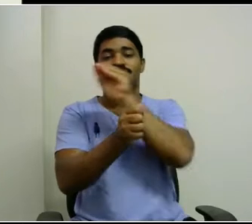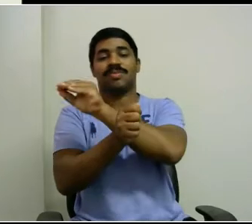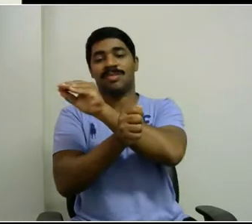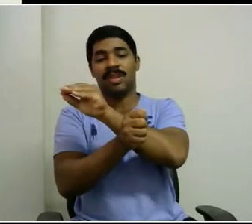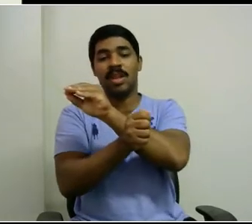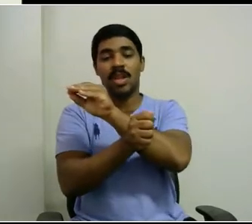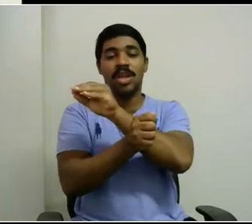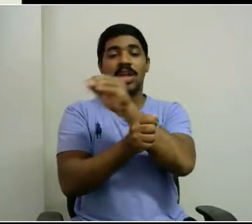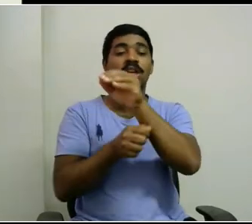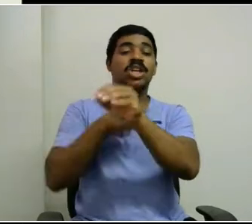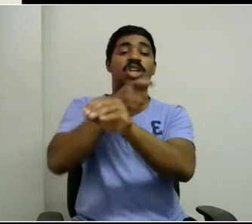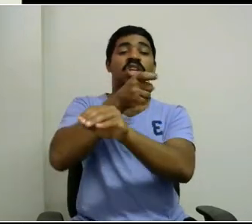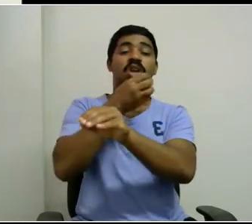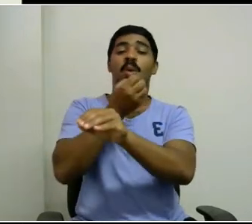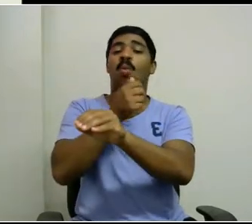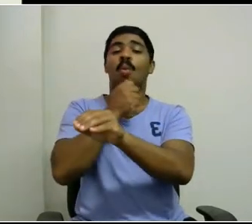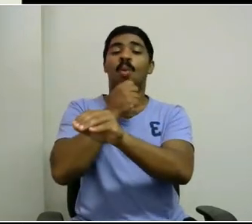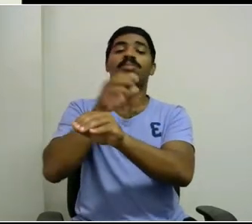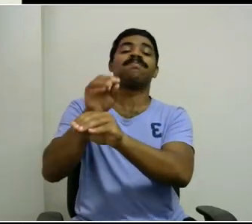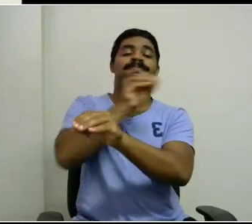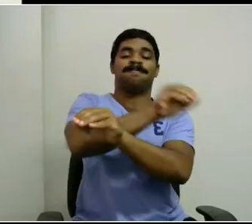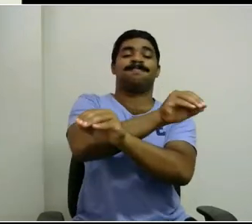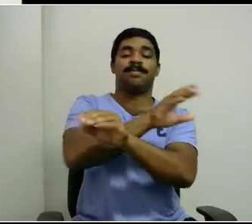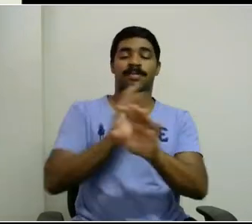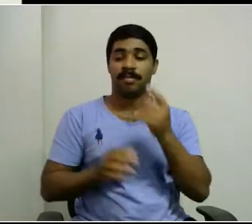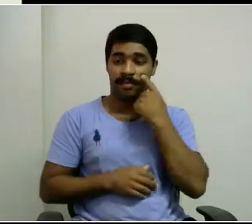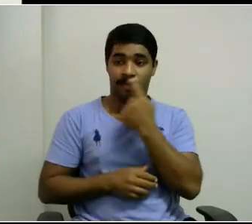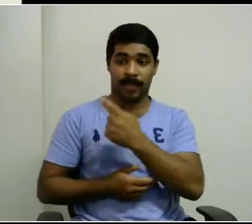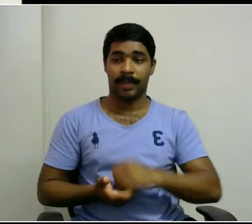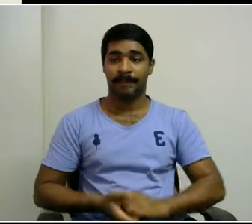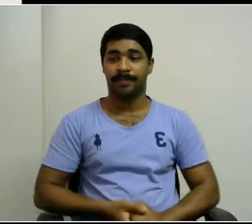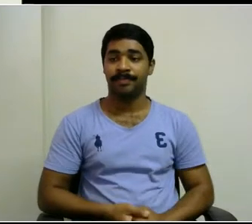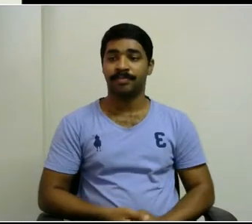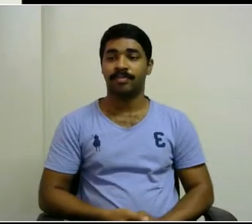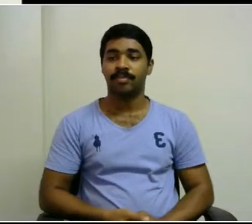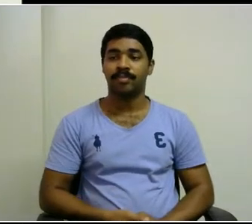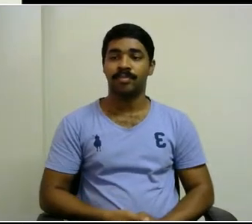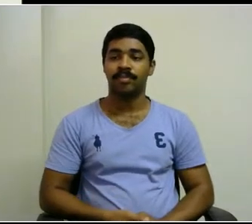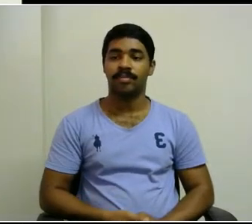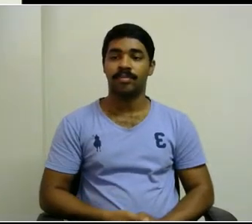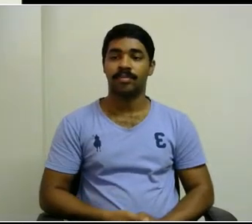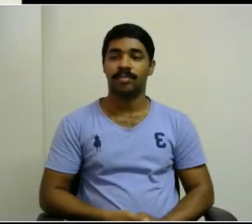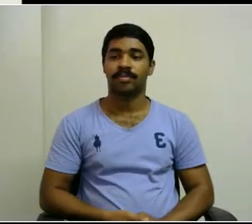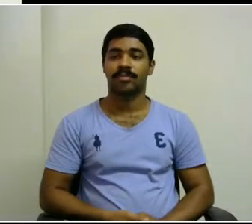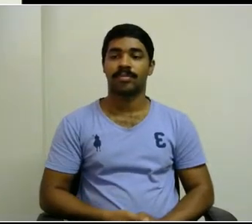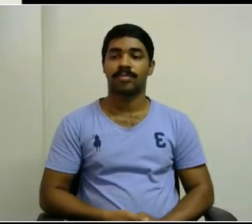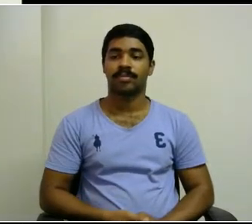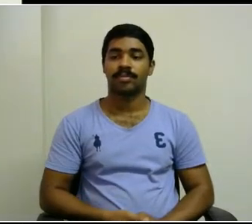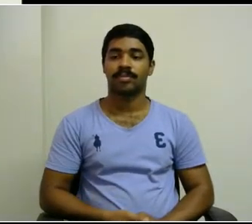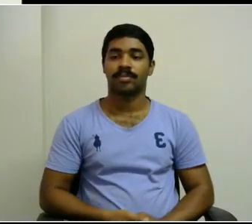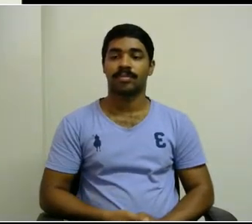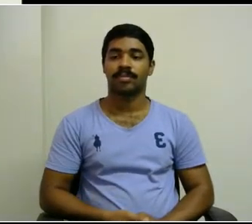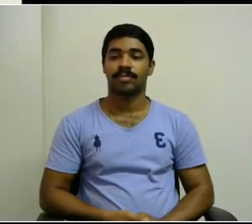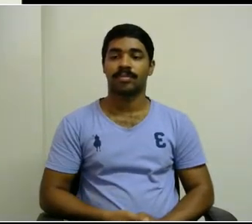esse aqui passa para esse lado. Então, ficaria 15x menos 10x.